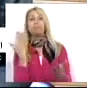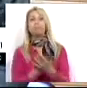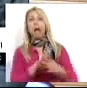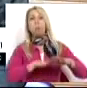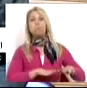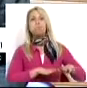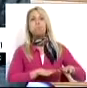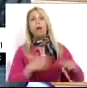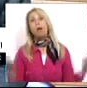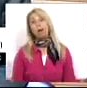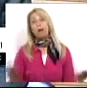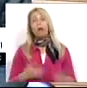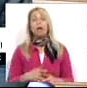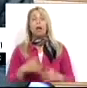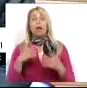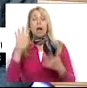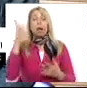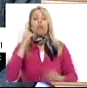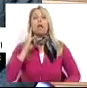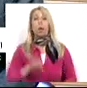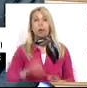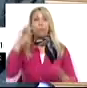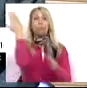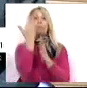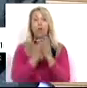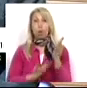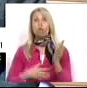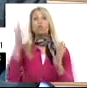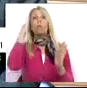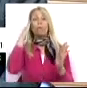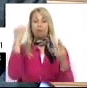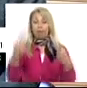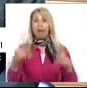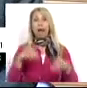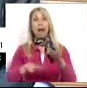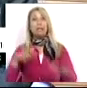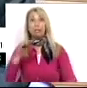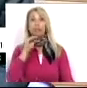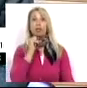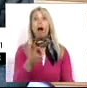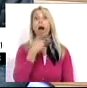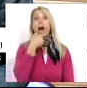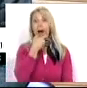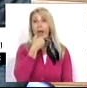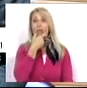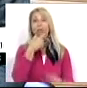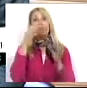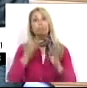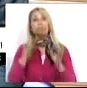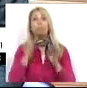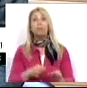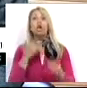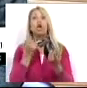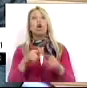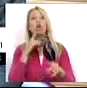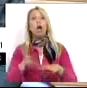congelamento. Sucede que a Constituição prevê a existência das Assembleias Distritais até à consagração das regiões administrativas. Ora,